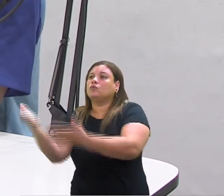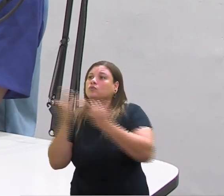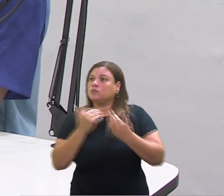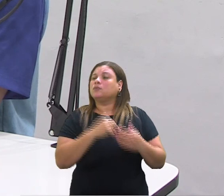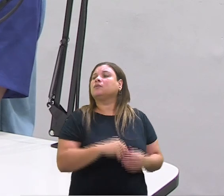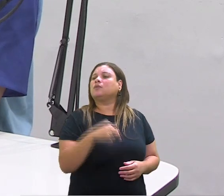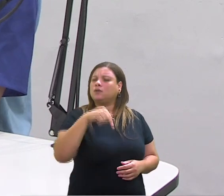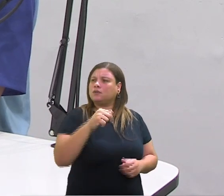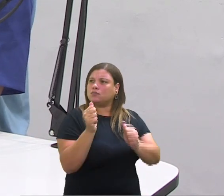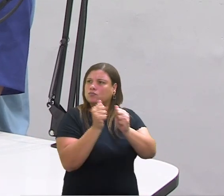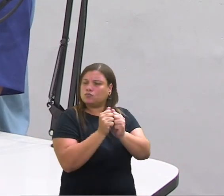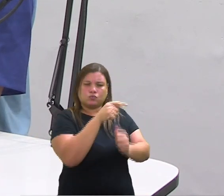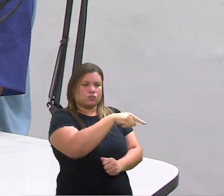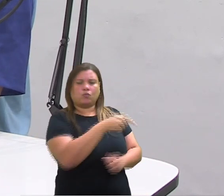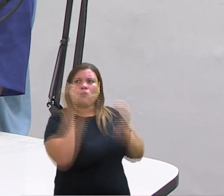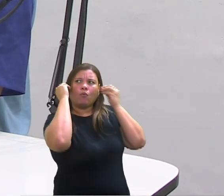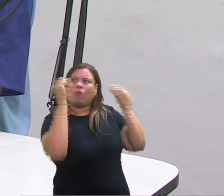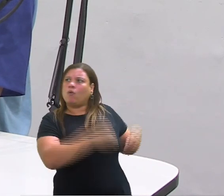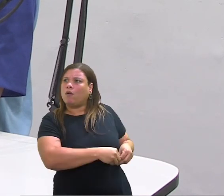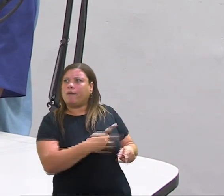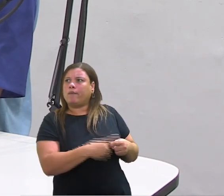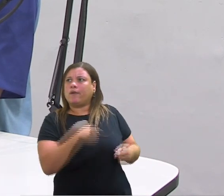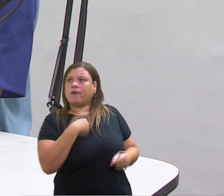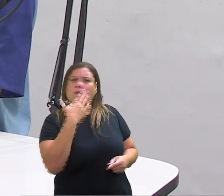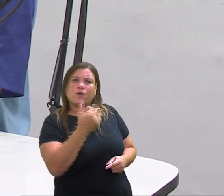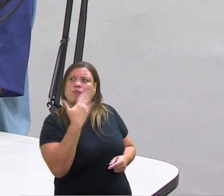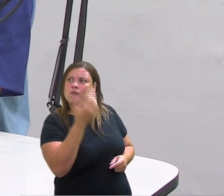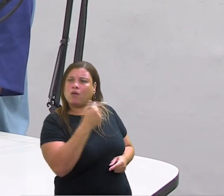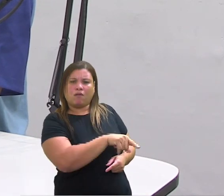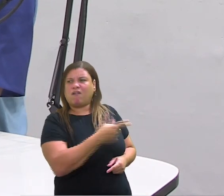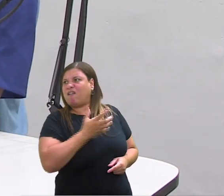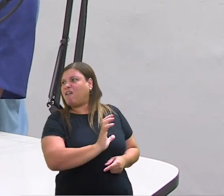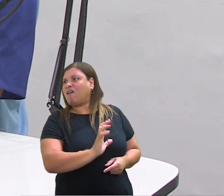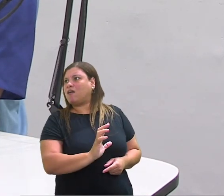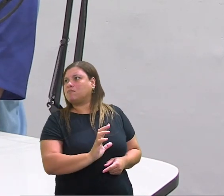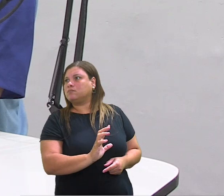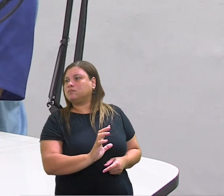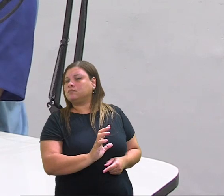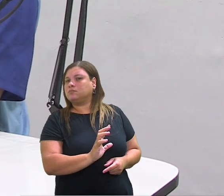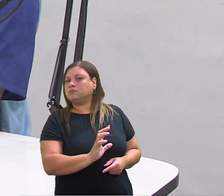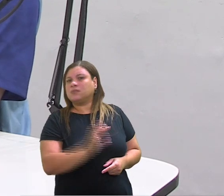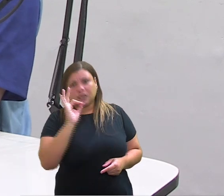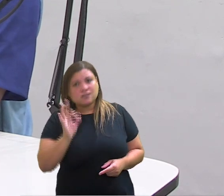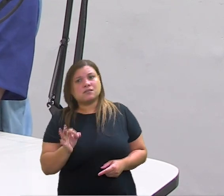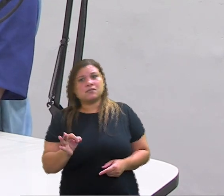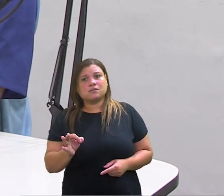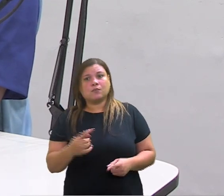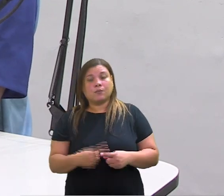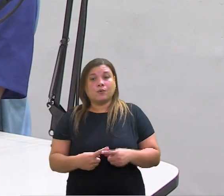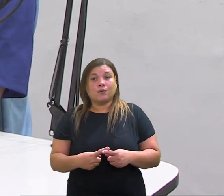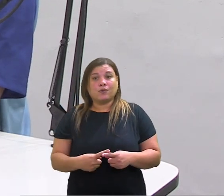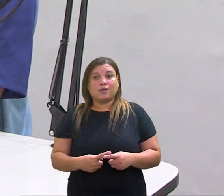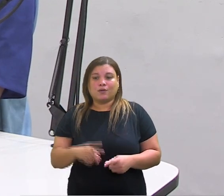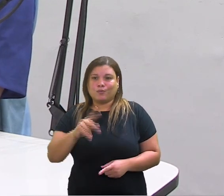né? Porque eu só tô assim, né? E a gente tem que conscientizar muito